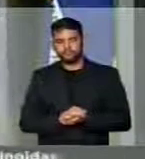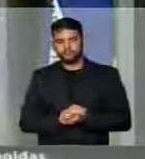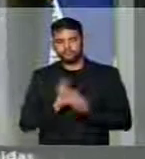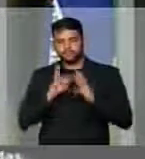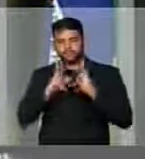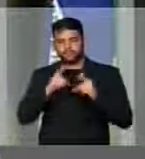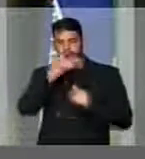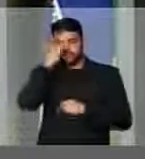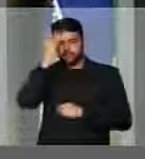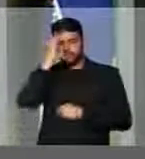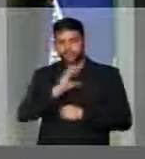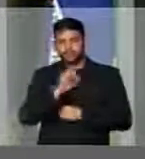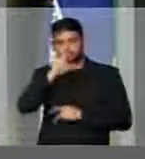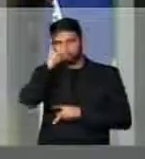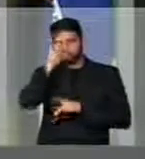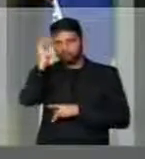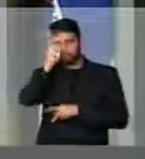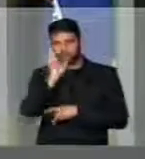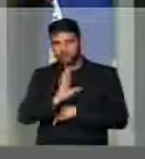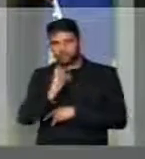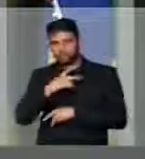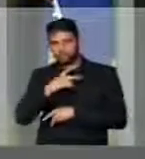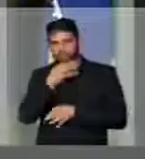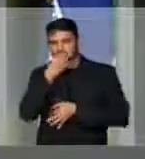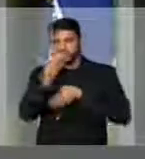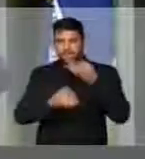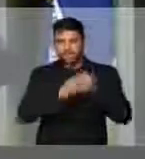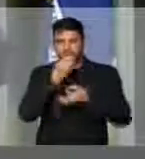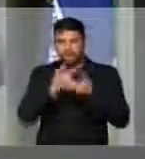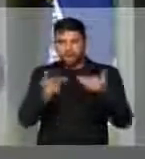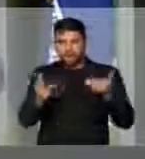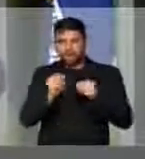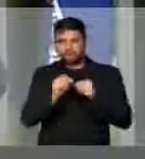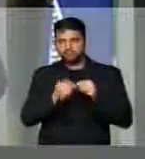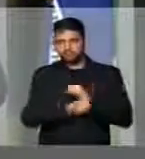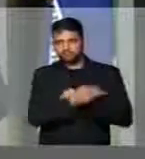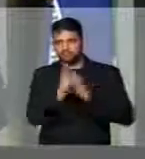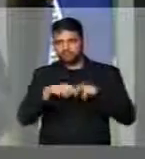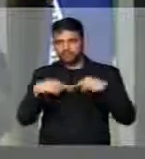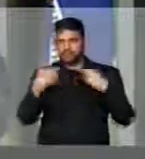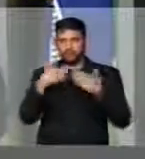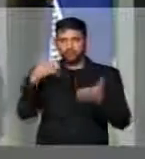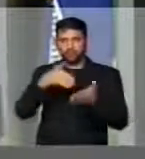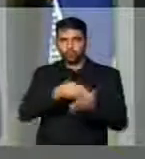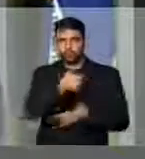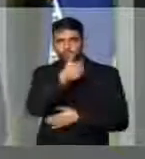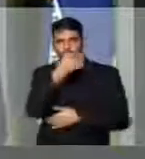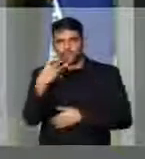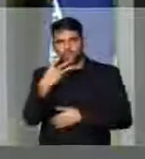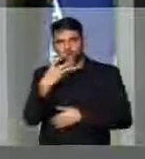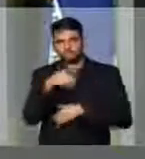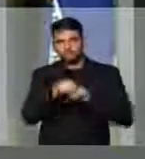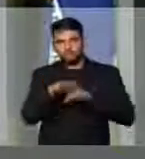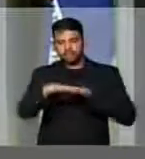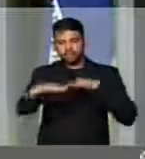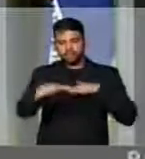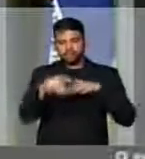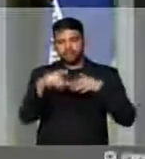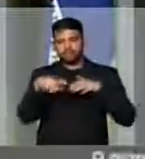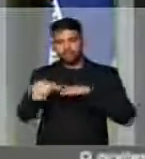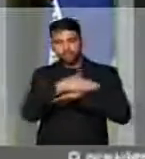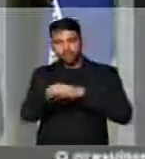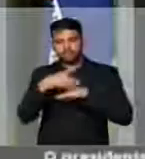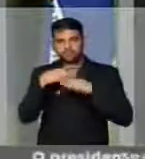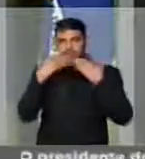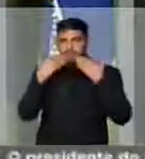Todos os cidadãos e cidadãs brasileiros que se posicionaram aos milhões no último dia 13. Isso vai significar